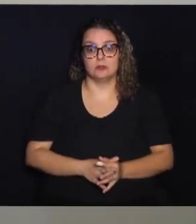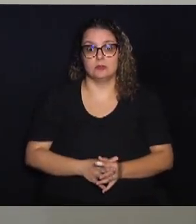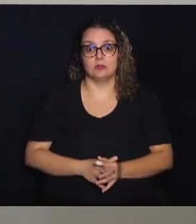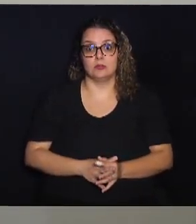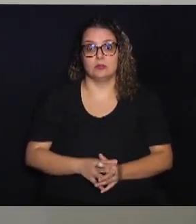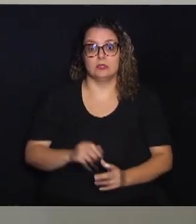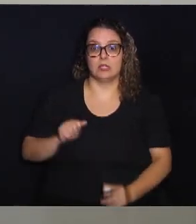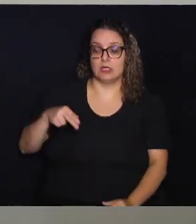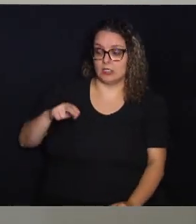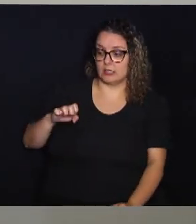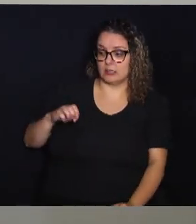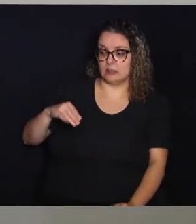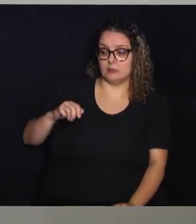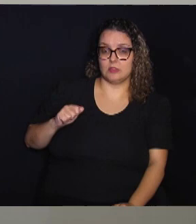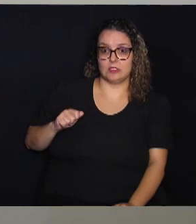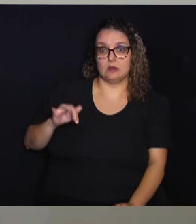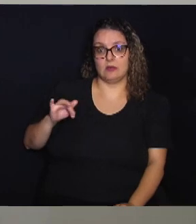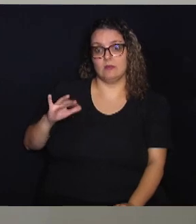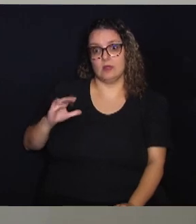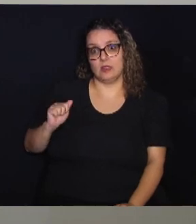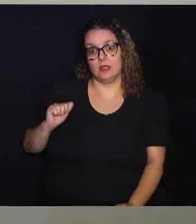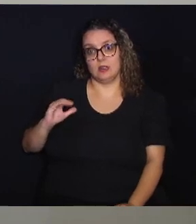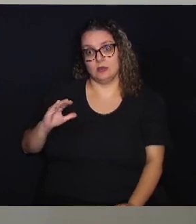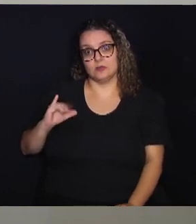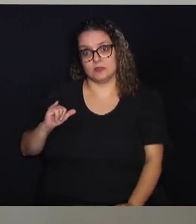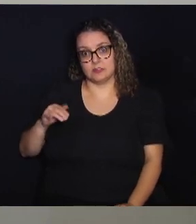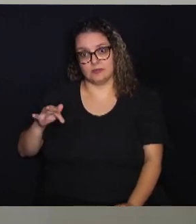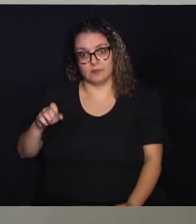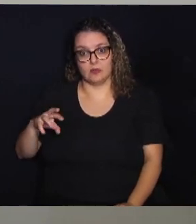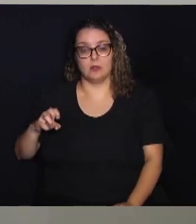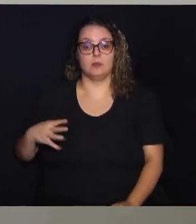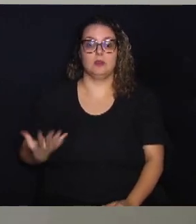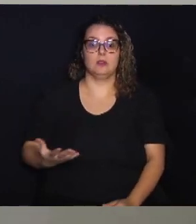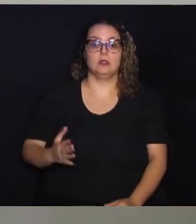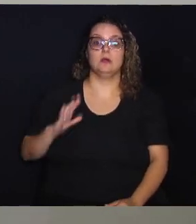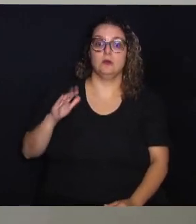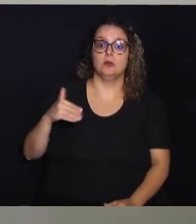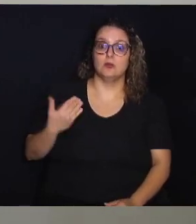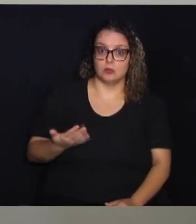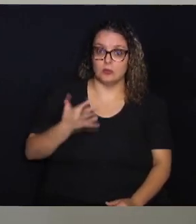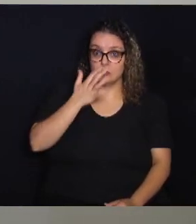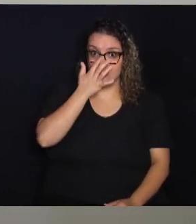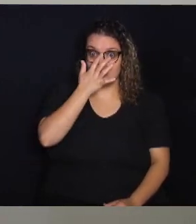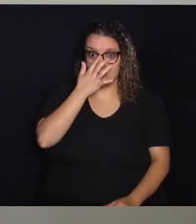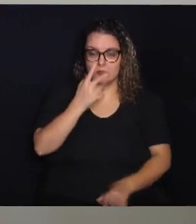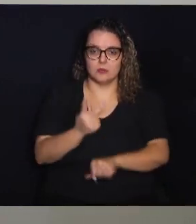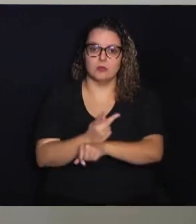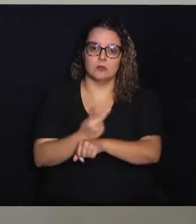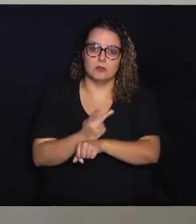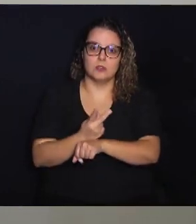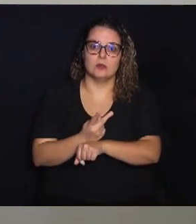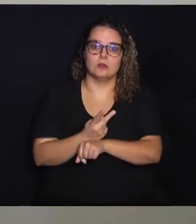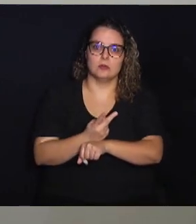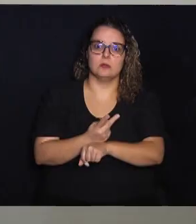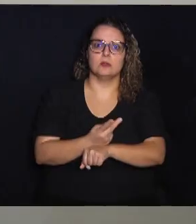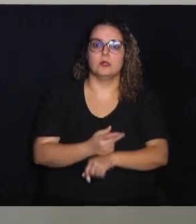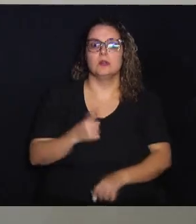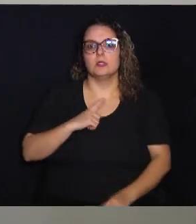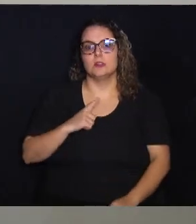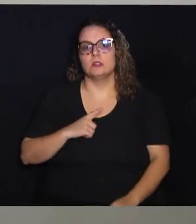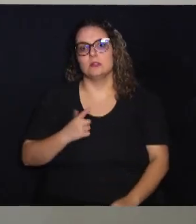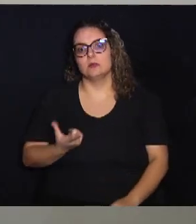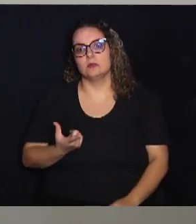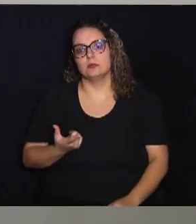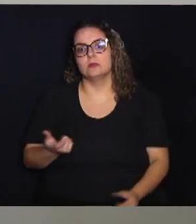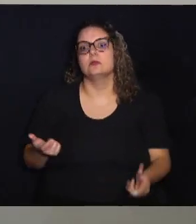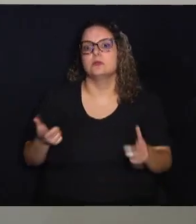anemia falciforme. E aí é frequente que esses casais, quando queiram, busquem a concepção novamente, tenham a intenção